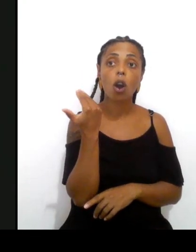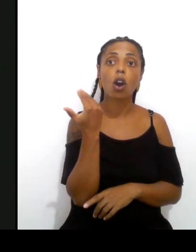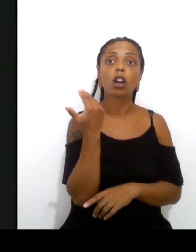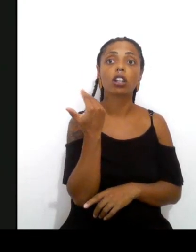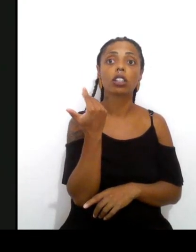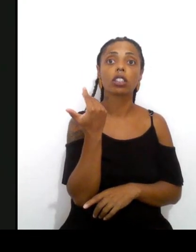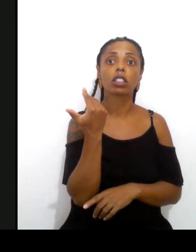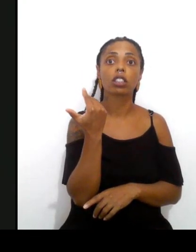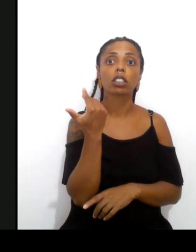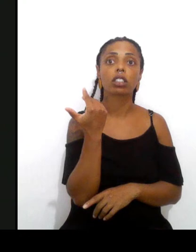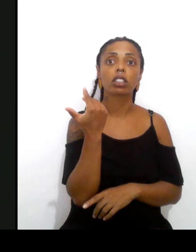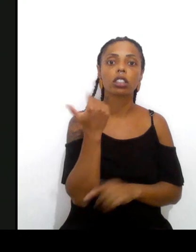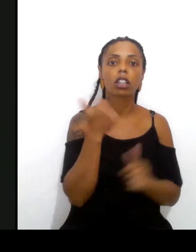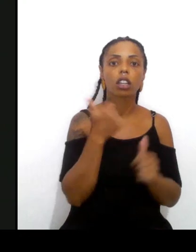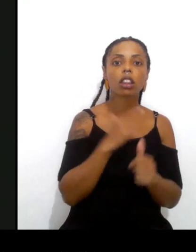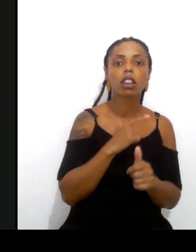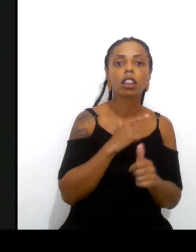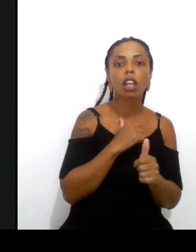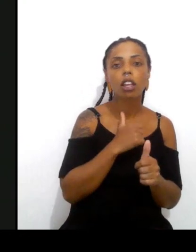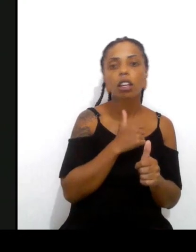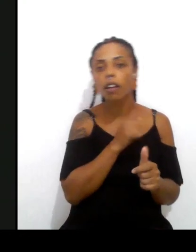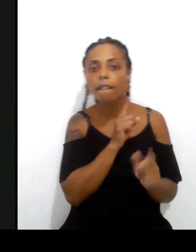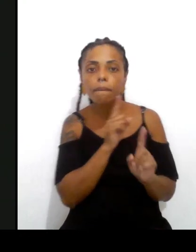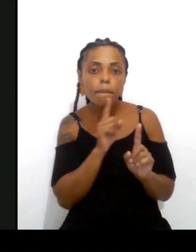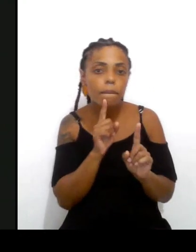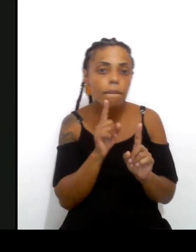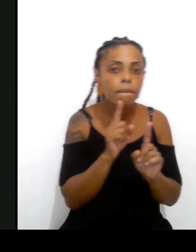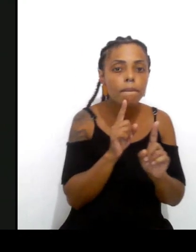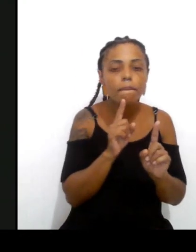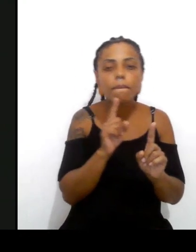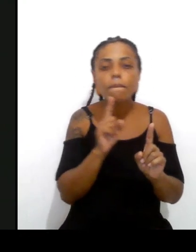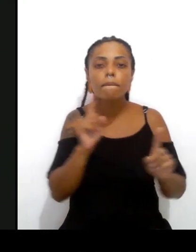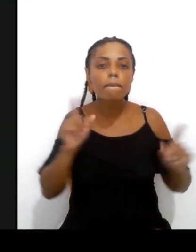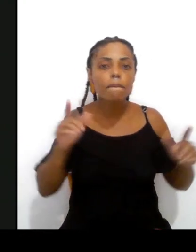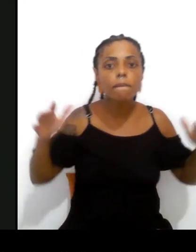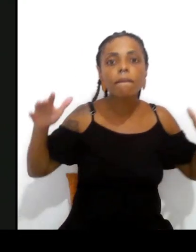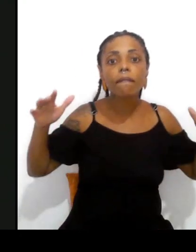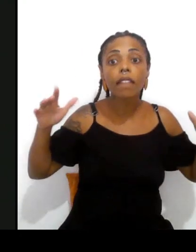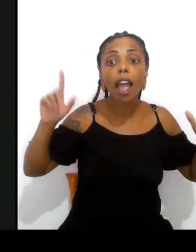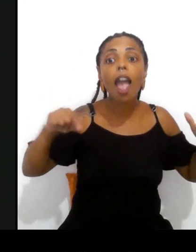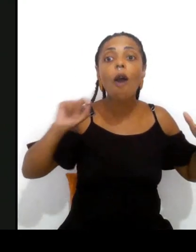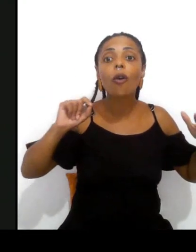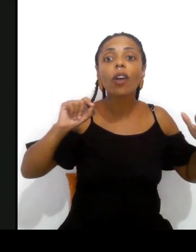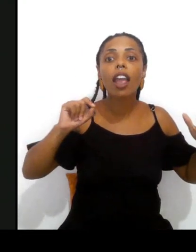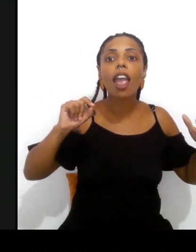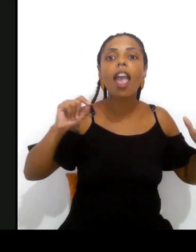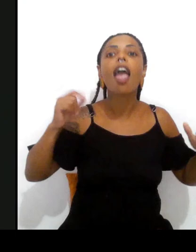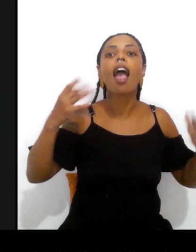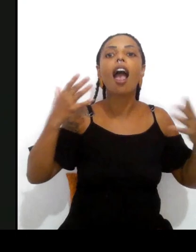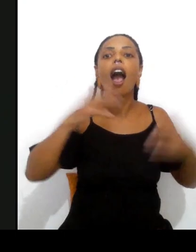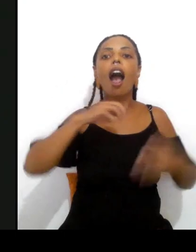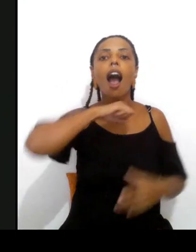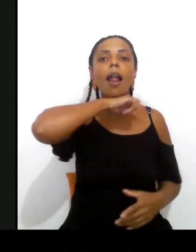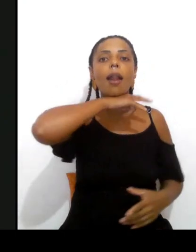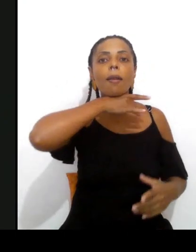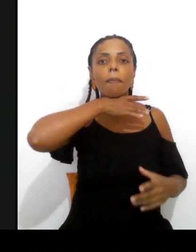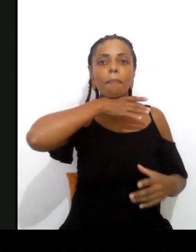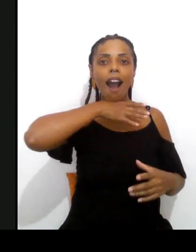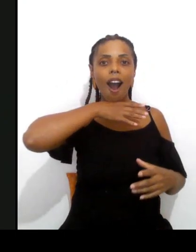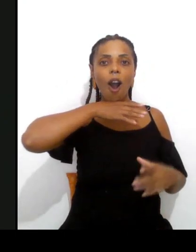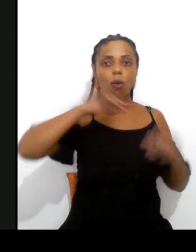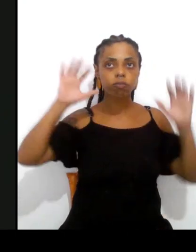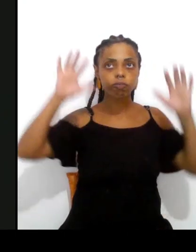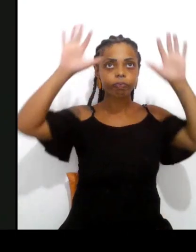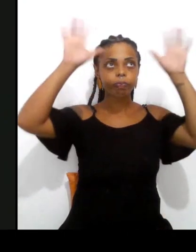à Estreita representada pela carcaça de um animal nós temos a evidentemente é